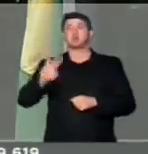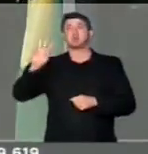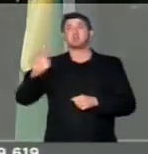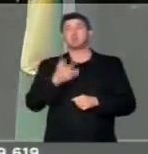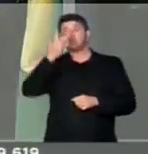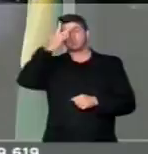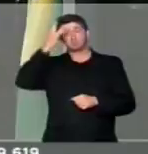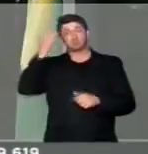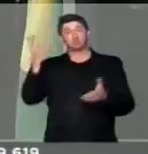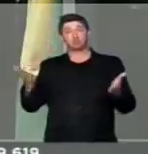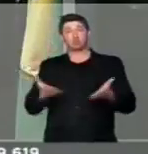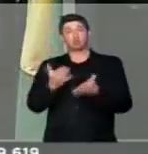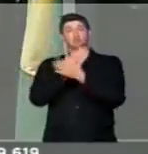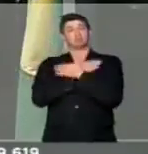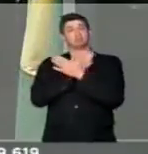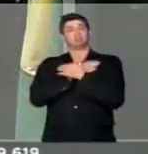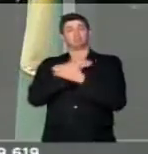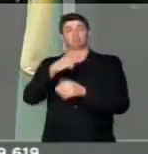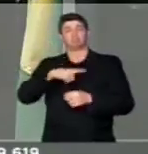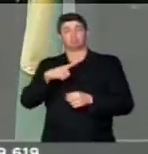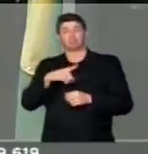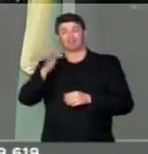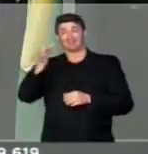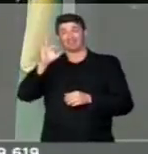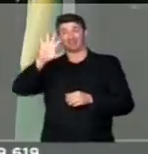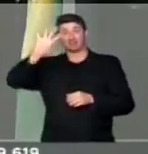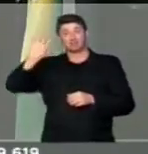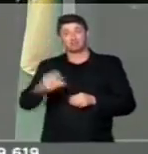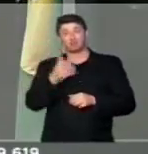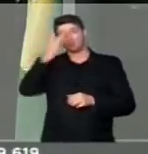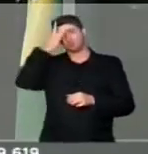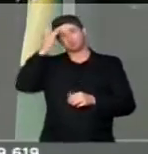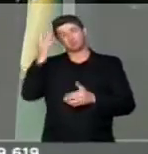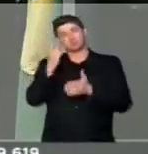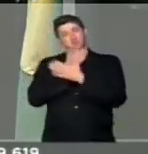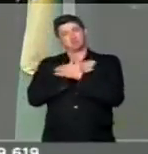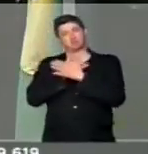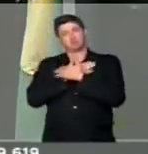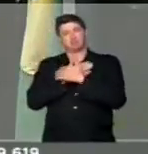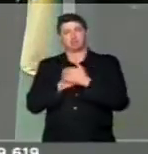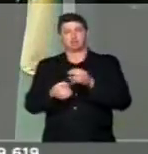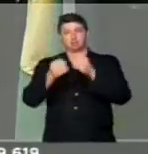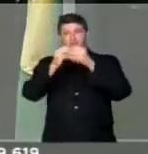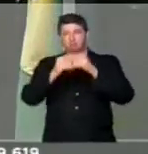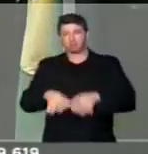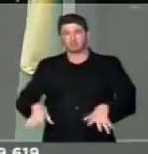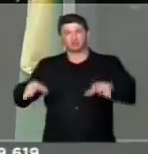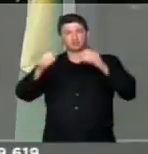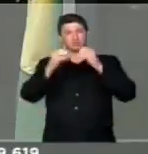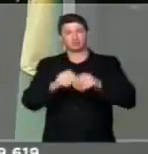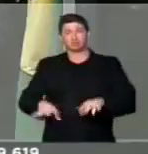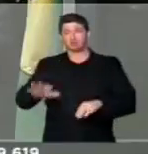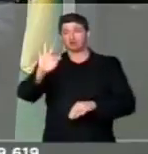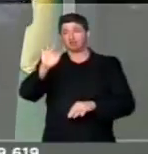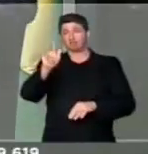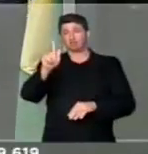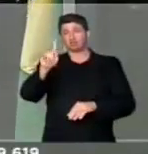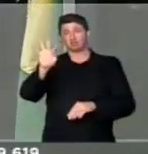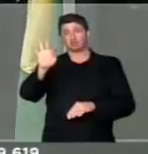trabalhadores hoje desempregados, 10 milhões de desempregados, prejuízo no fundo de